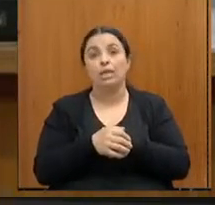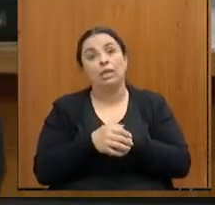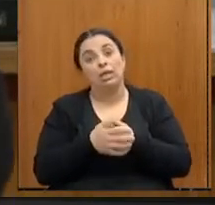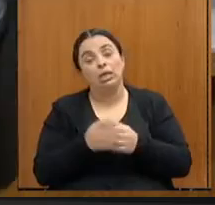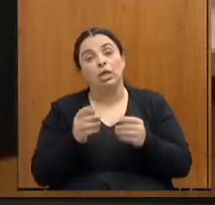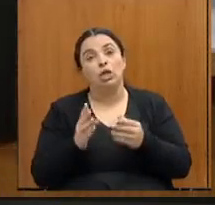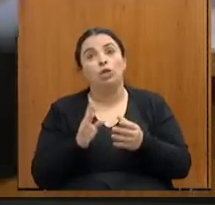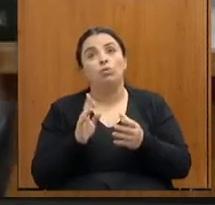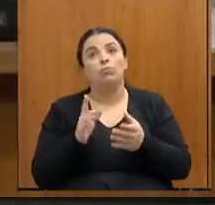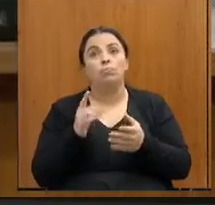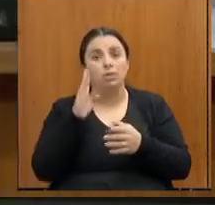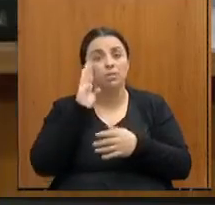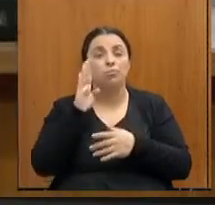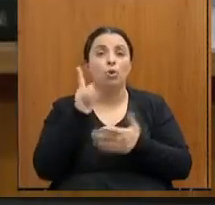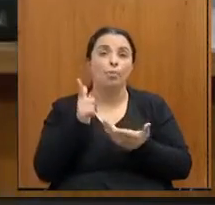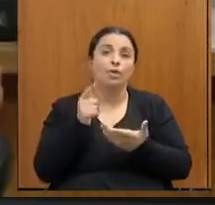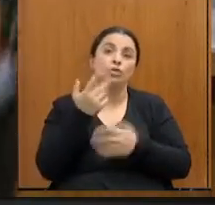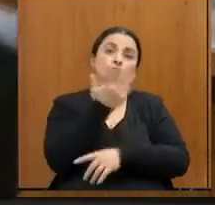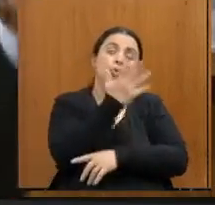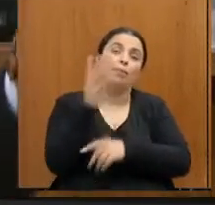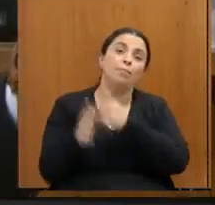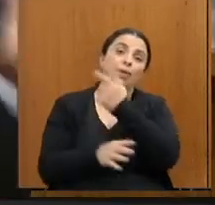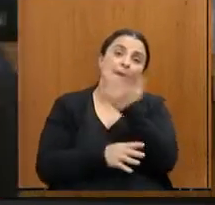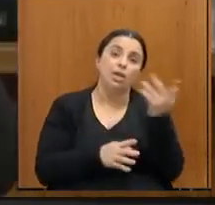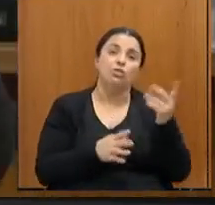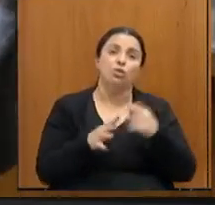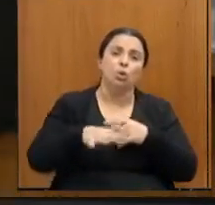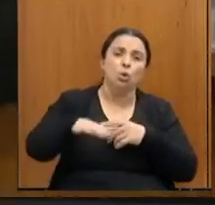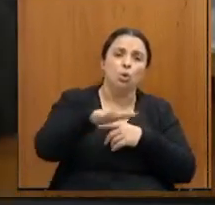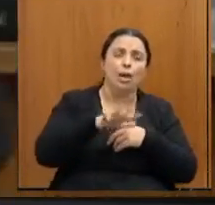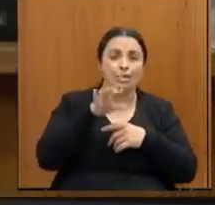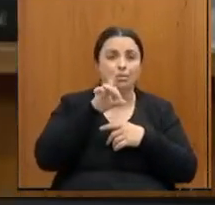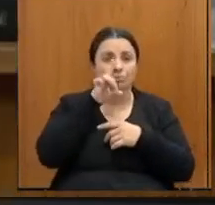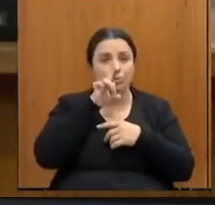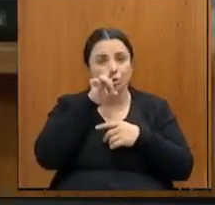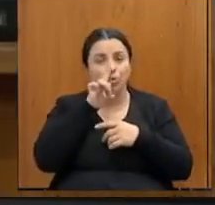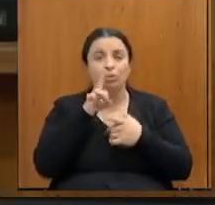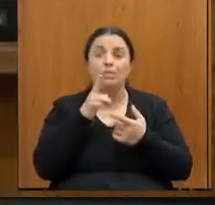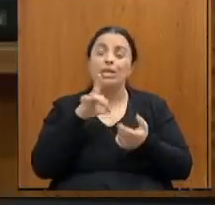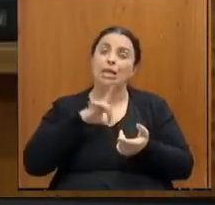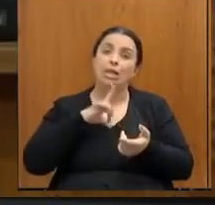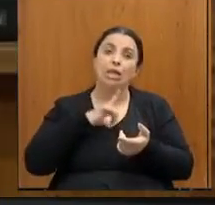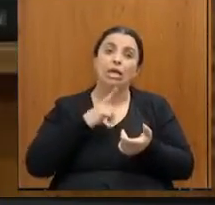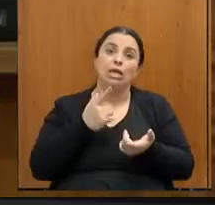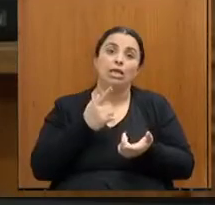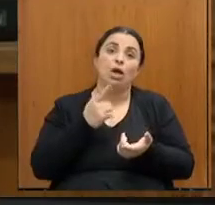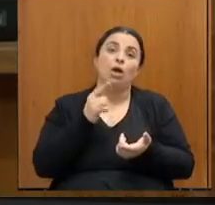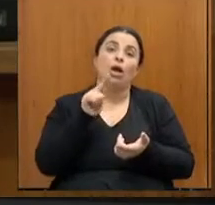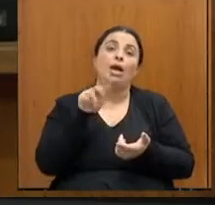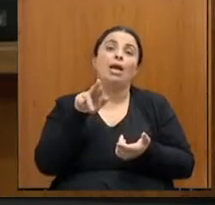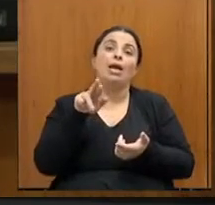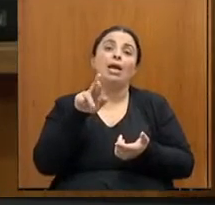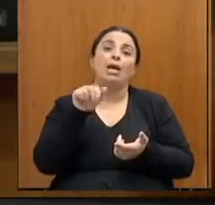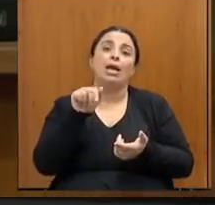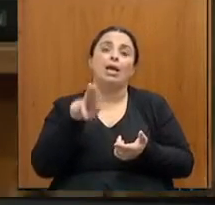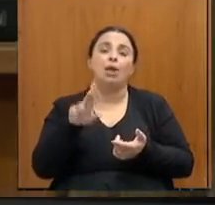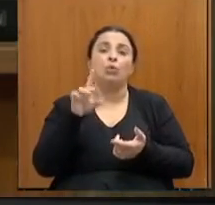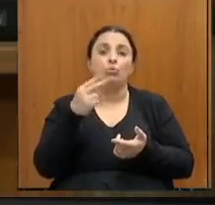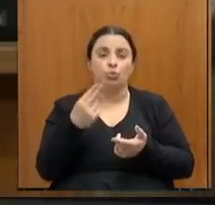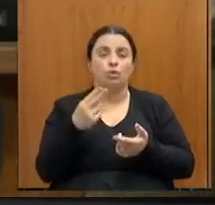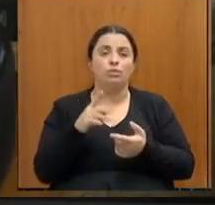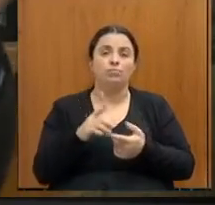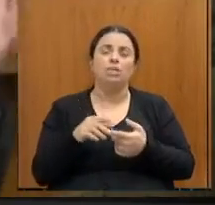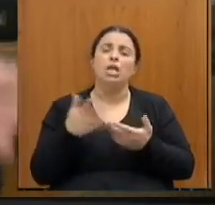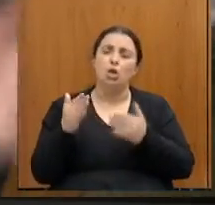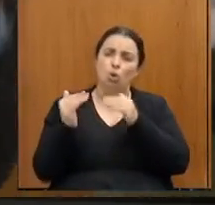meio ambiente naqueles de baixíssimo risco e obviamente que quem estão em grau 2 é temos cingidos de